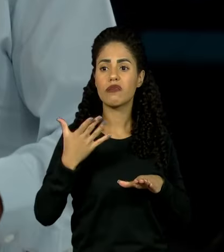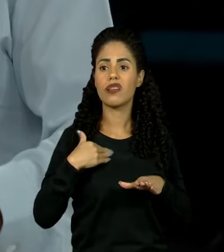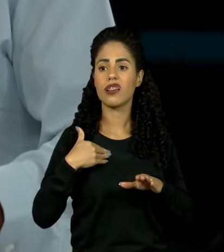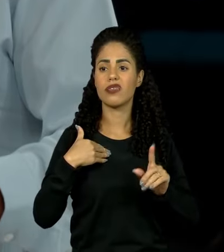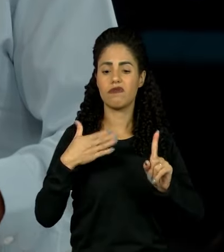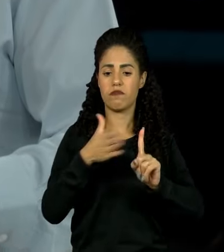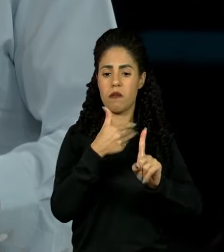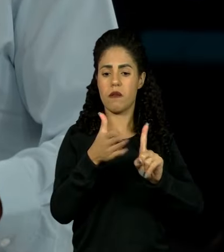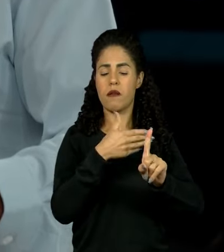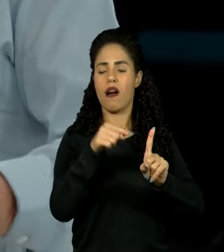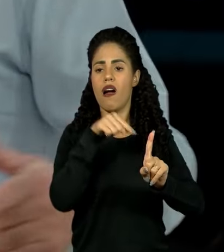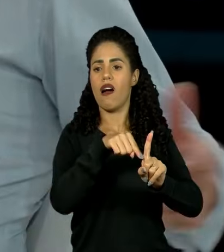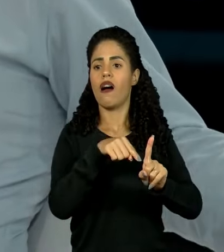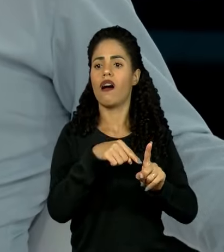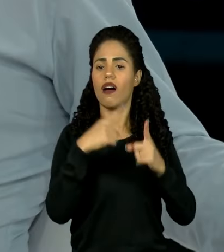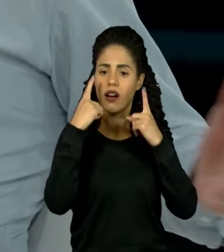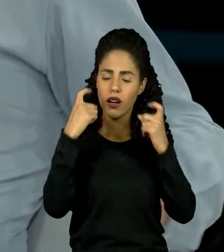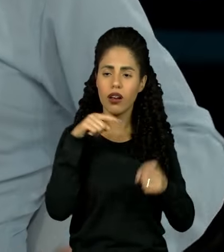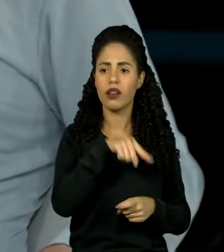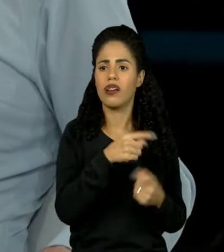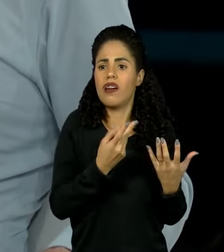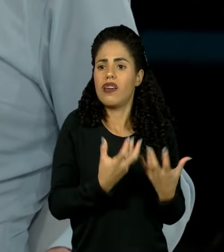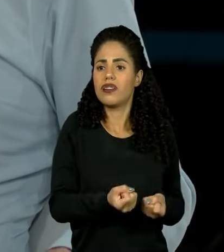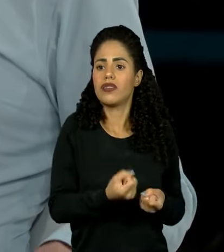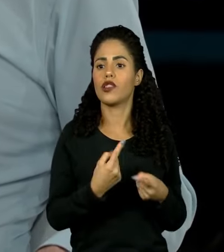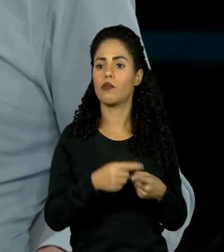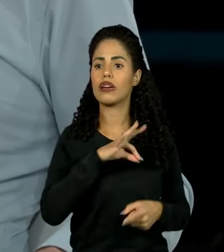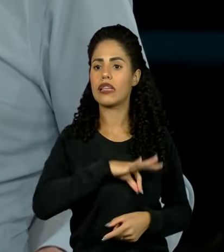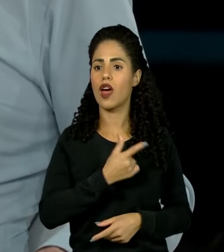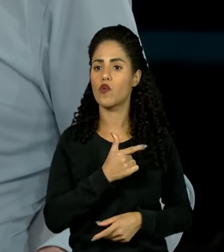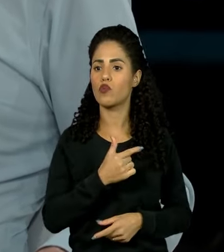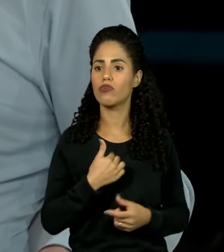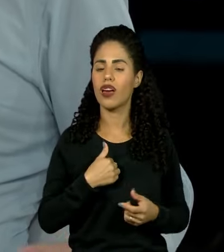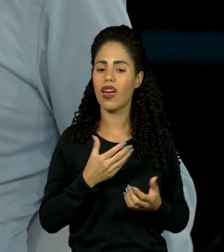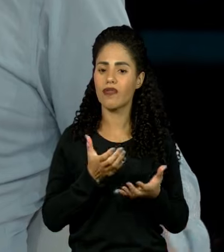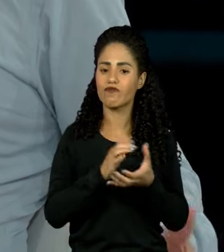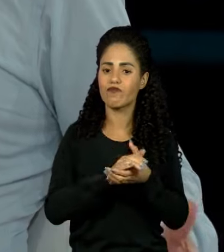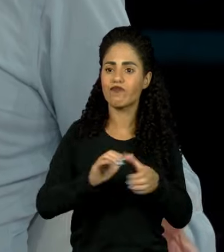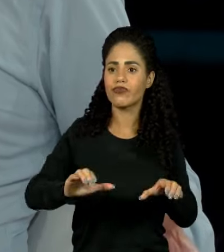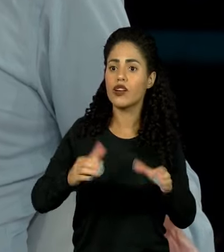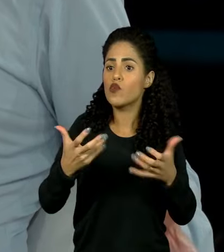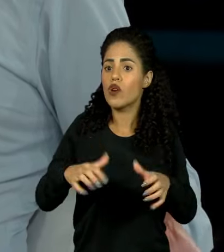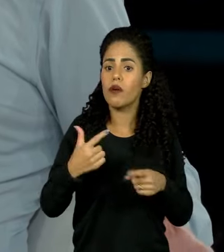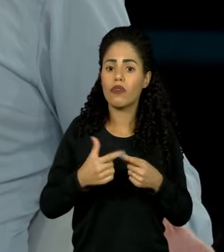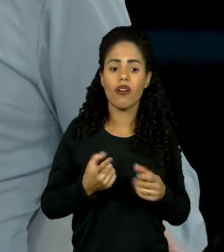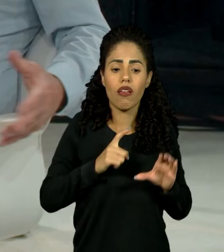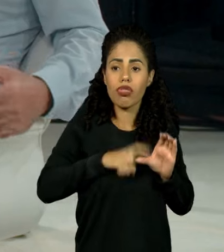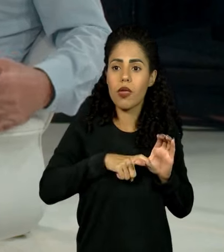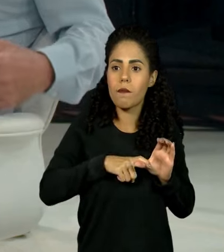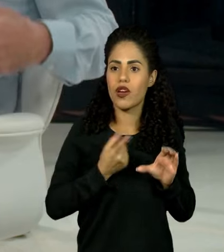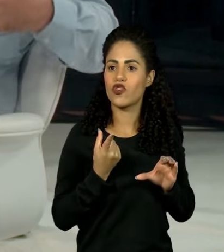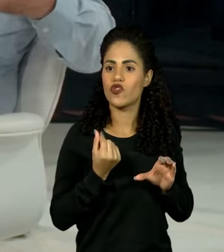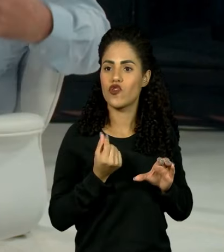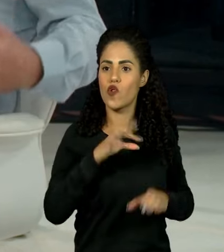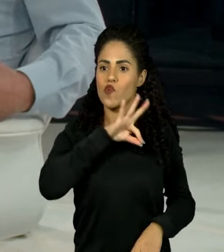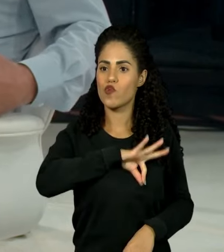porque não tem condições financeiras de sair desse casamento isso é muito triste né então nós temos